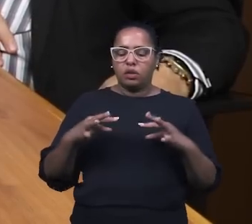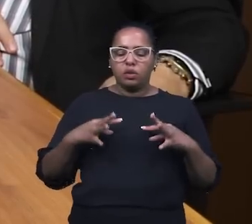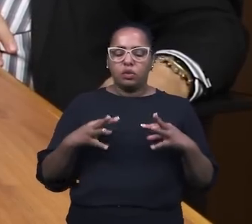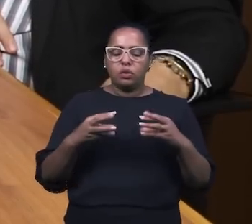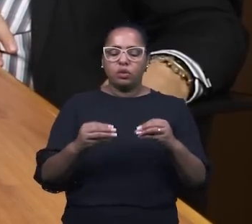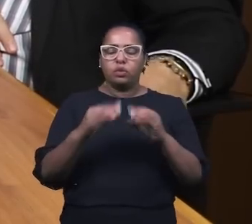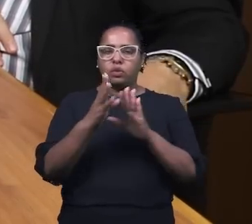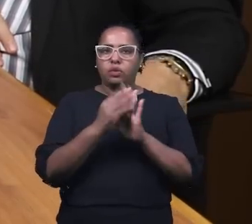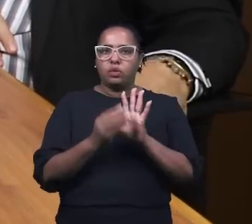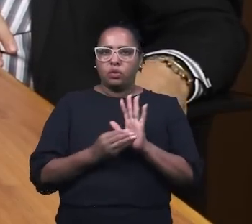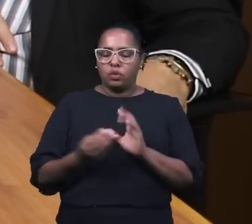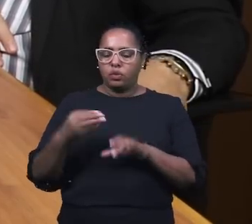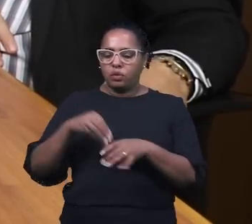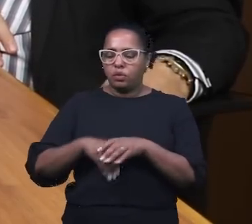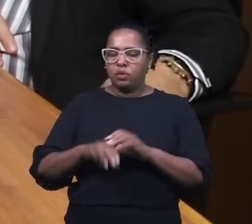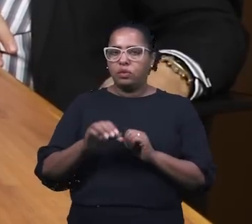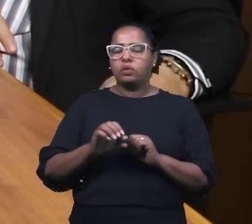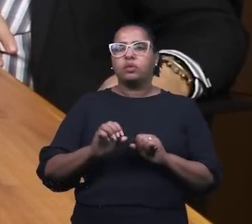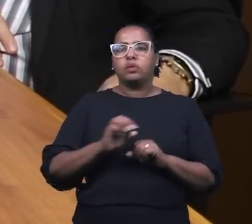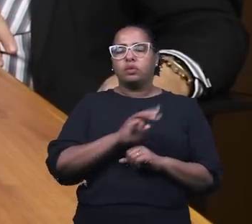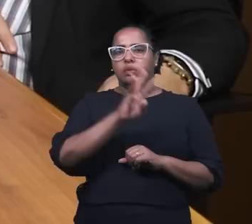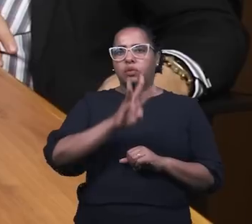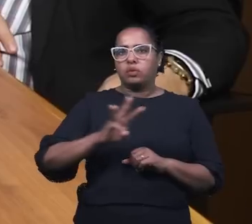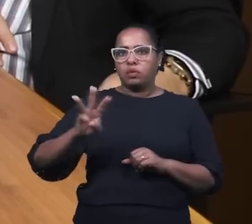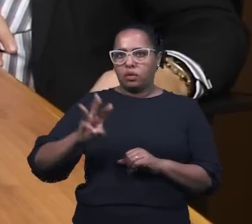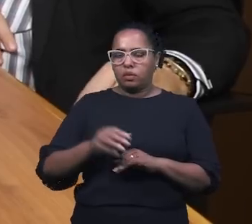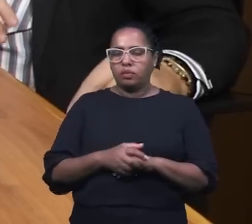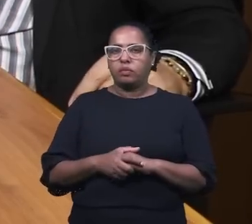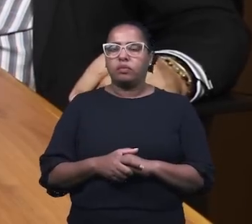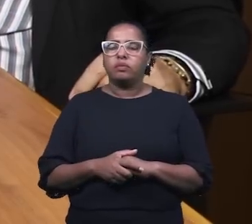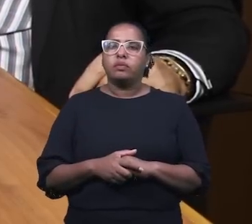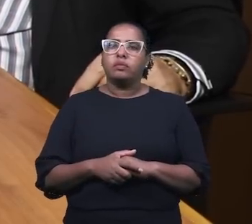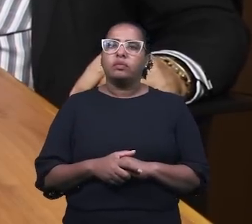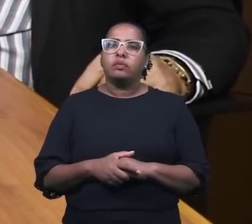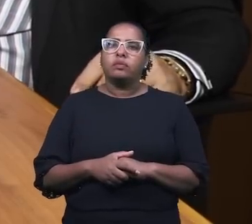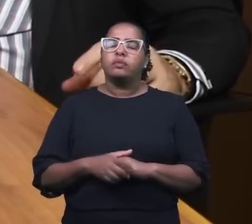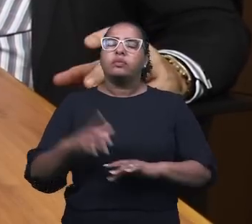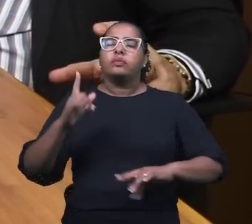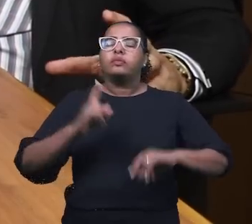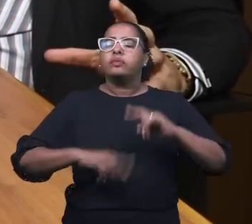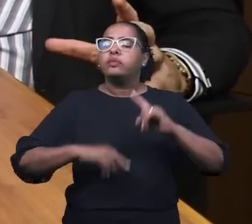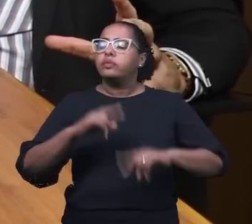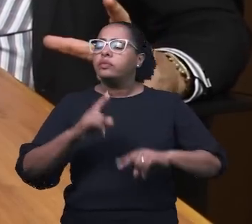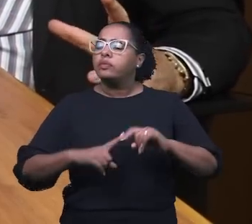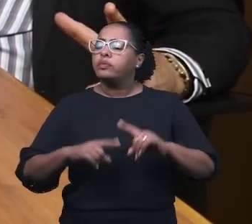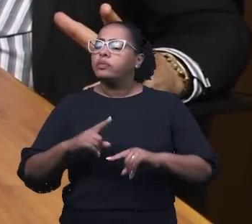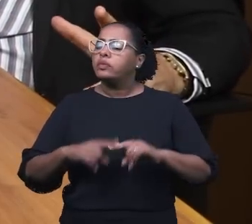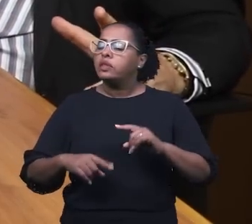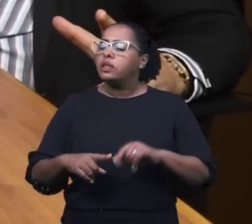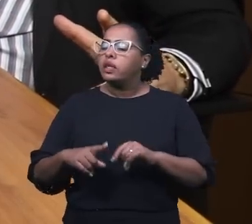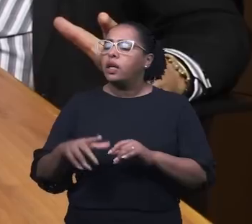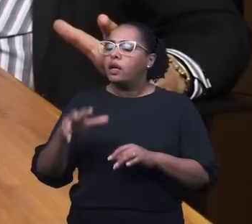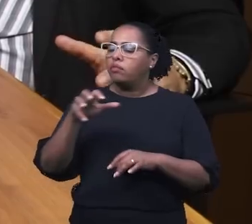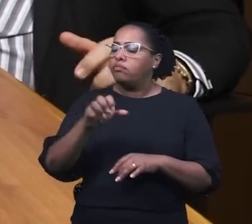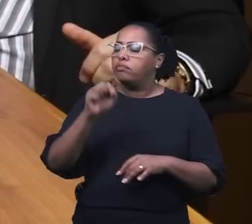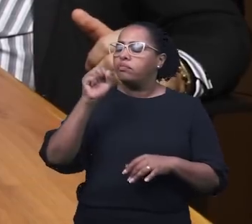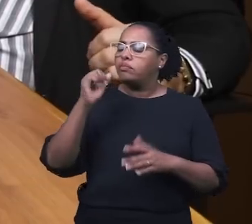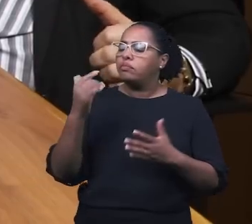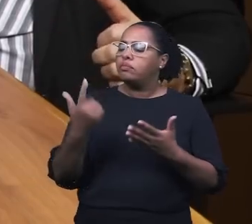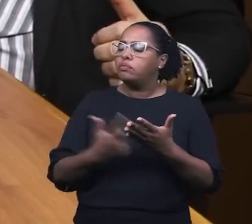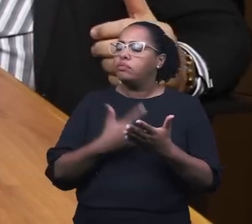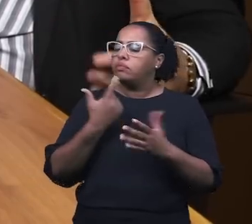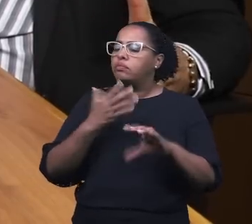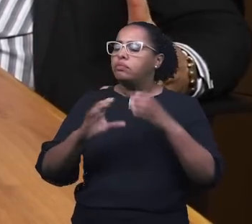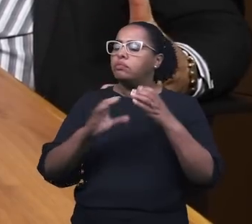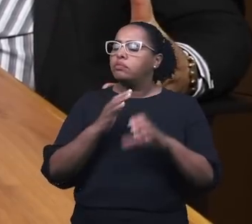Então, todo esse conteúdo está no site. Está disponível no site. O material físico, a coletânea, por exemplo, se uma